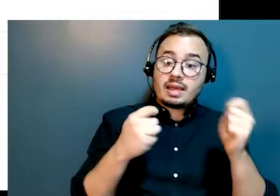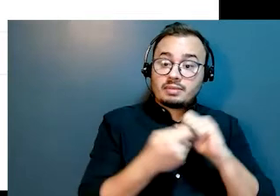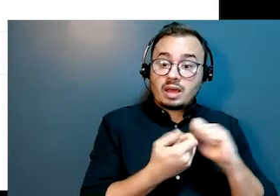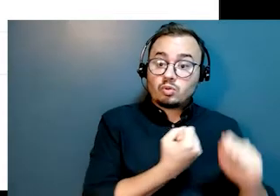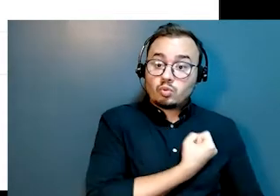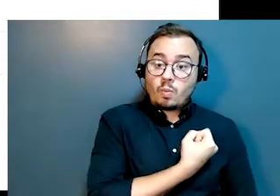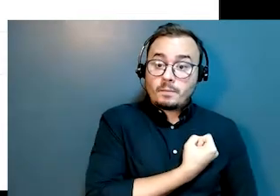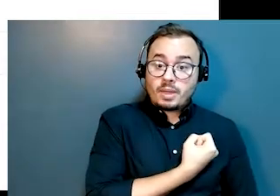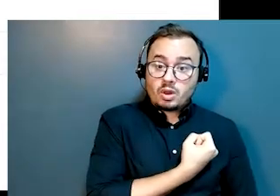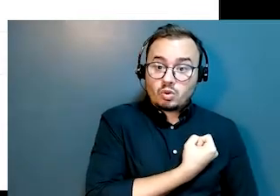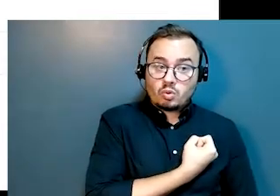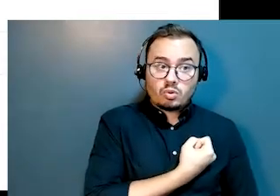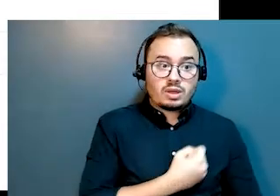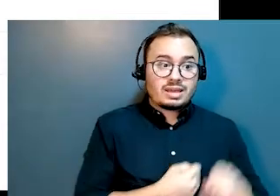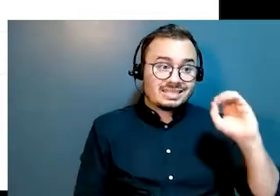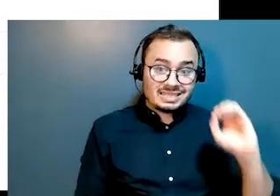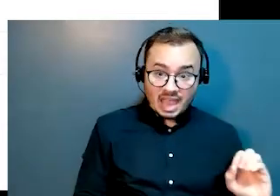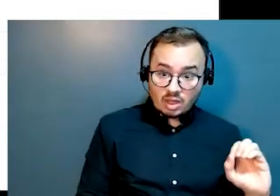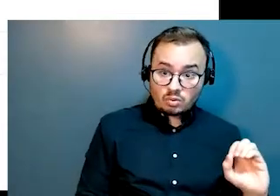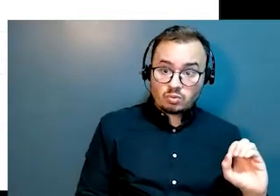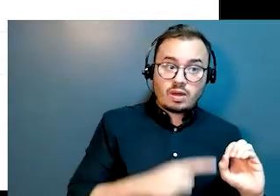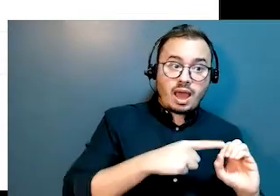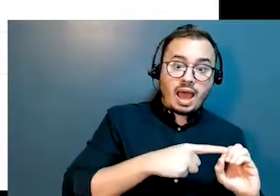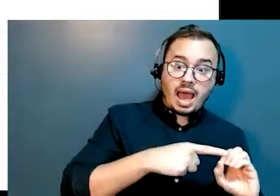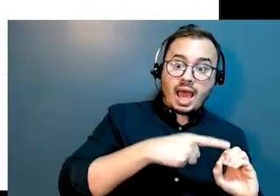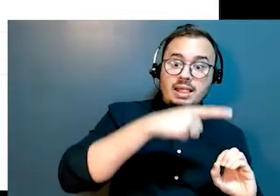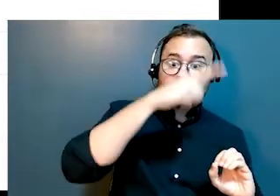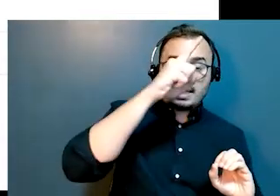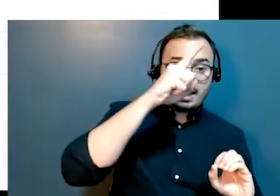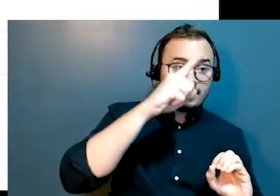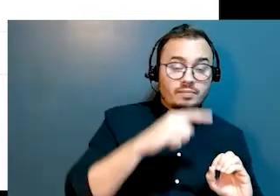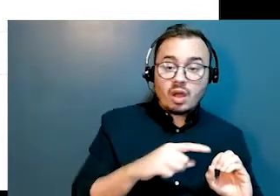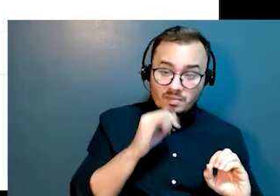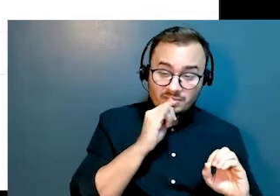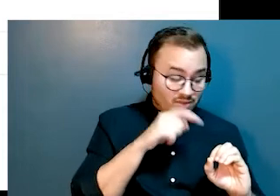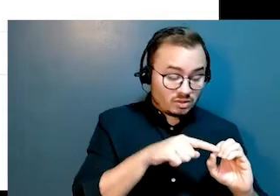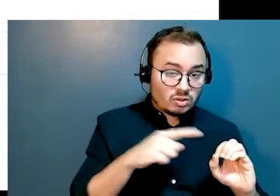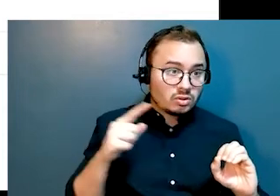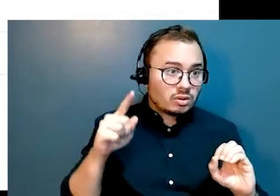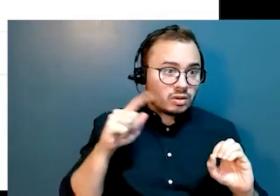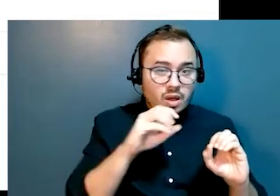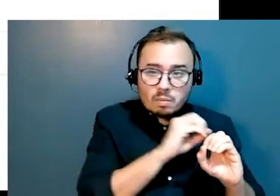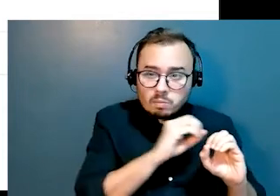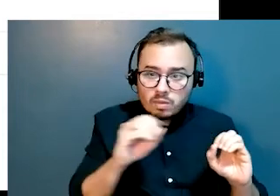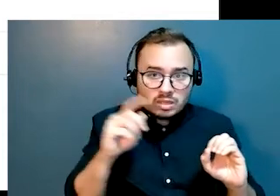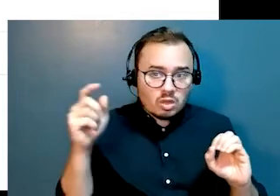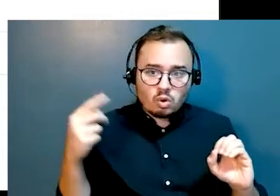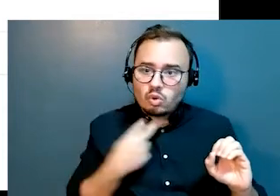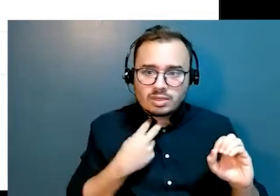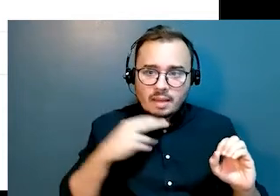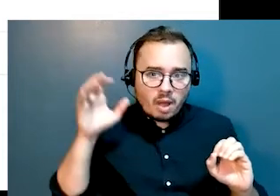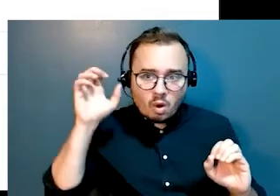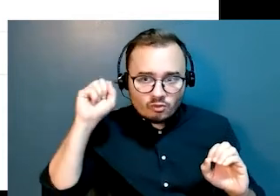nota tão grave, que ainda que seja representada visualmente aqui, mas a gente não consegue ouvir. Ou pouquíssimas pessoas consigam ouvir, eu não